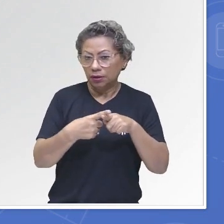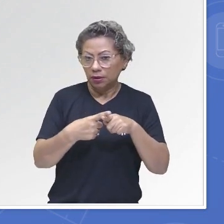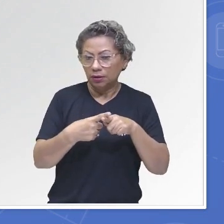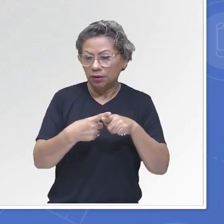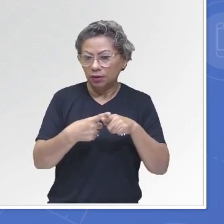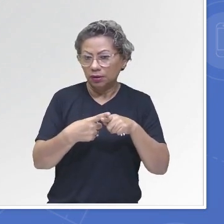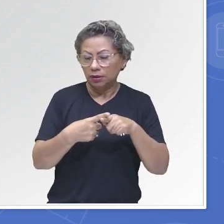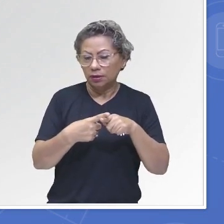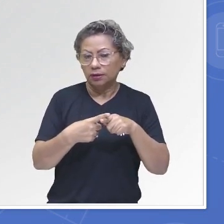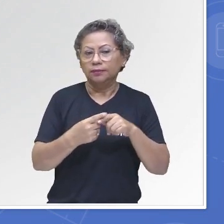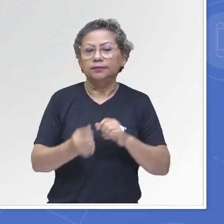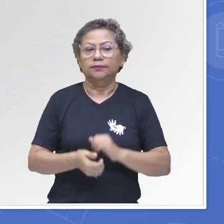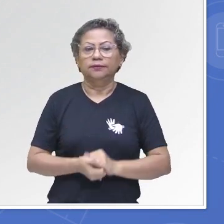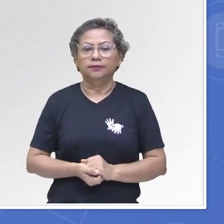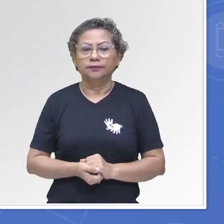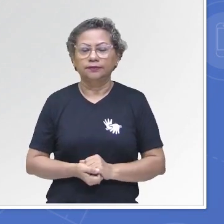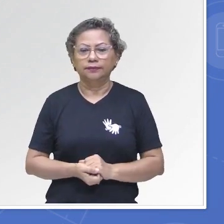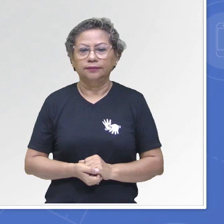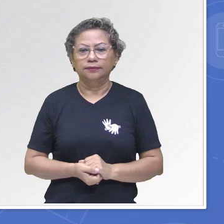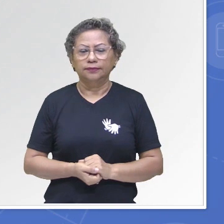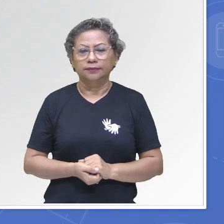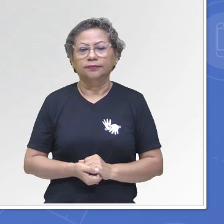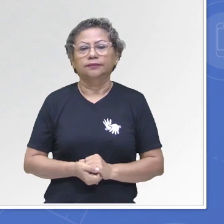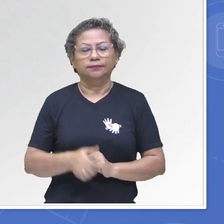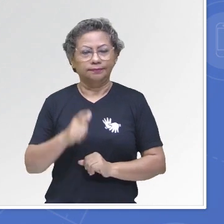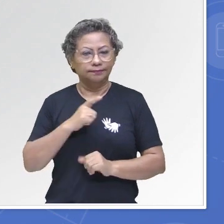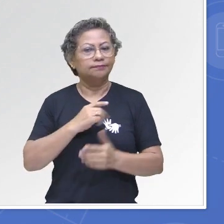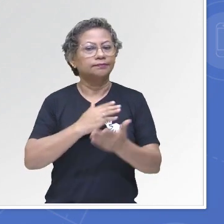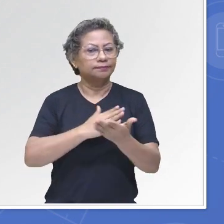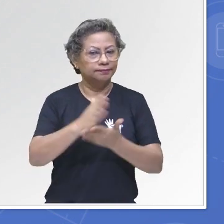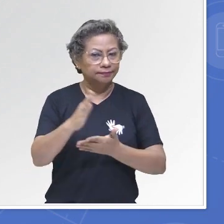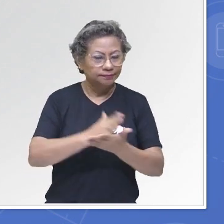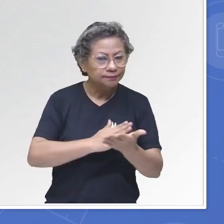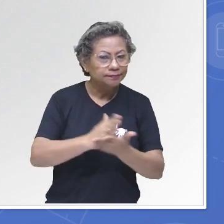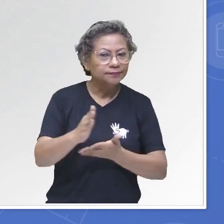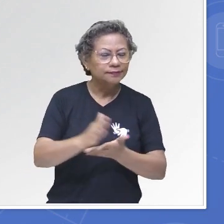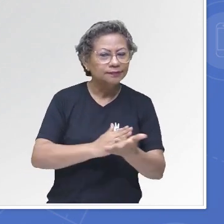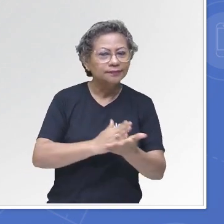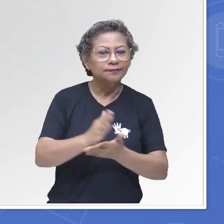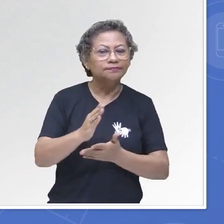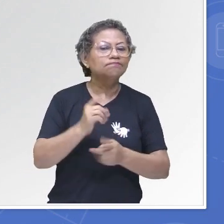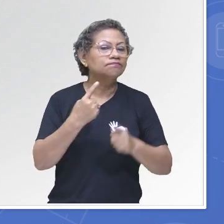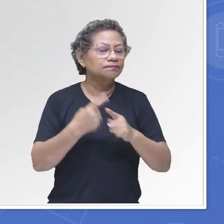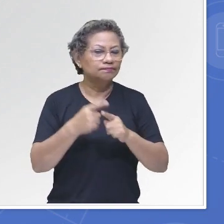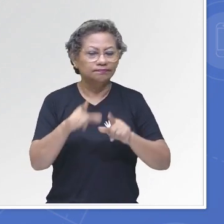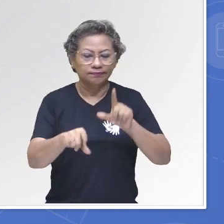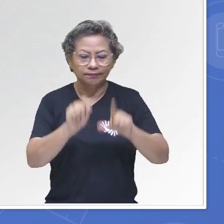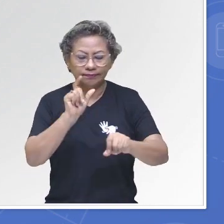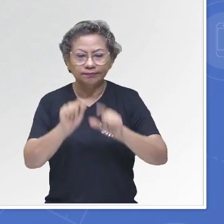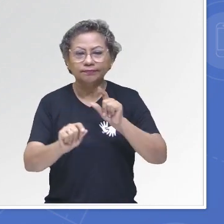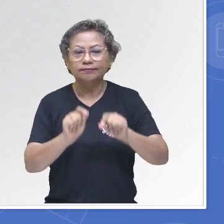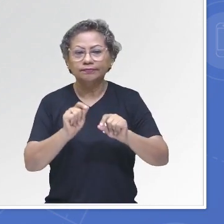selecionar essa amostra, né? A gente tem aí alguns critérios que vai garantir aí uma boa